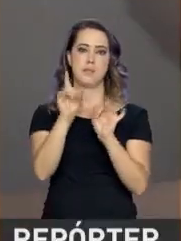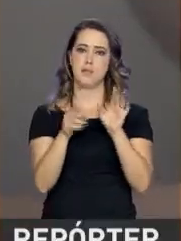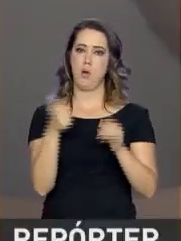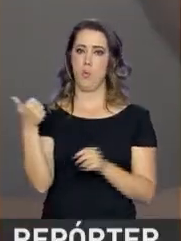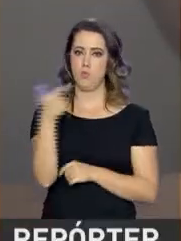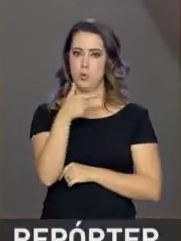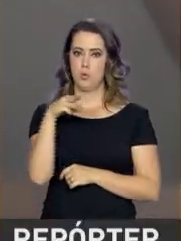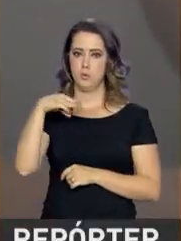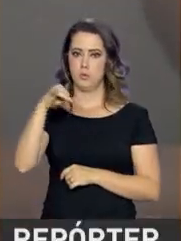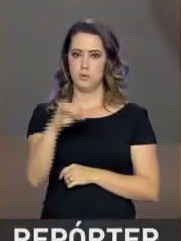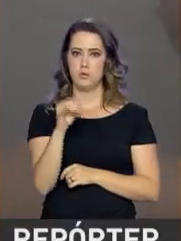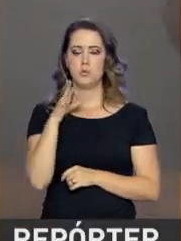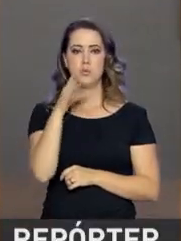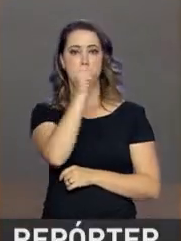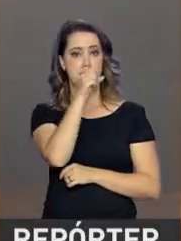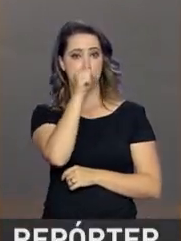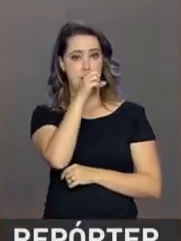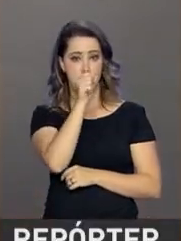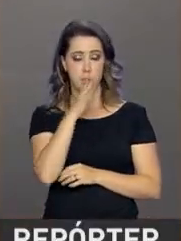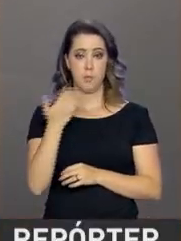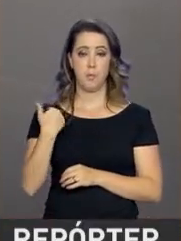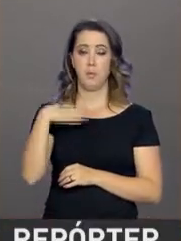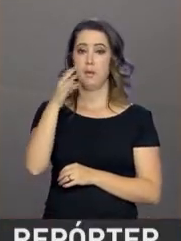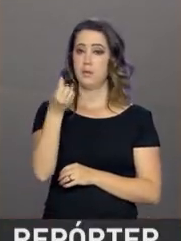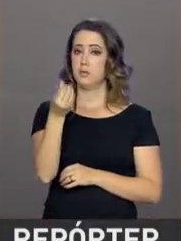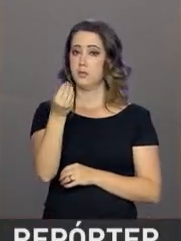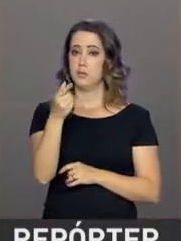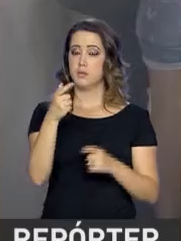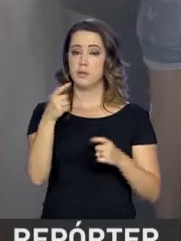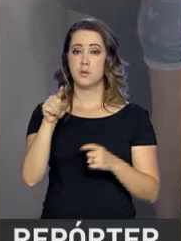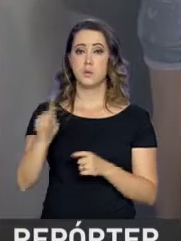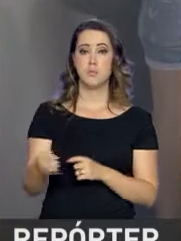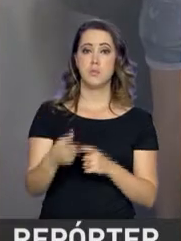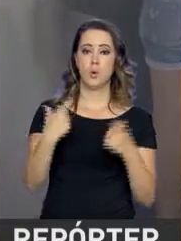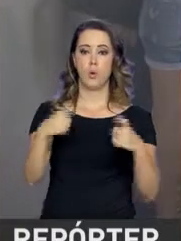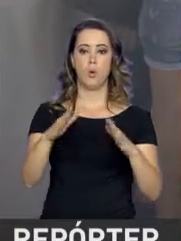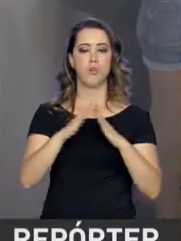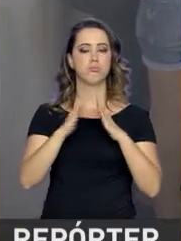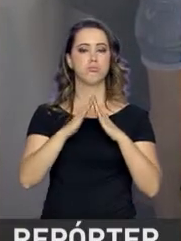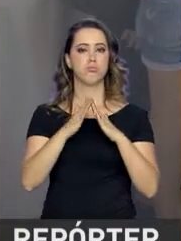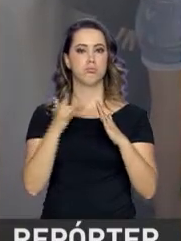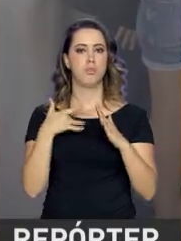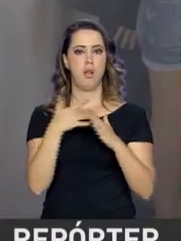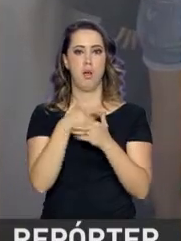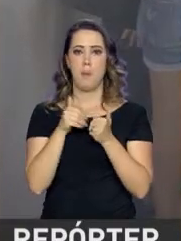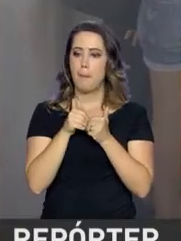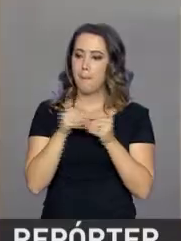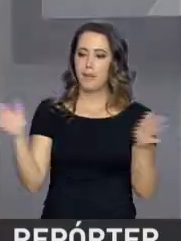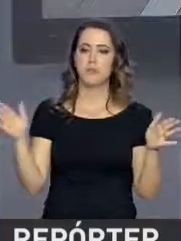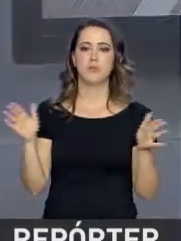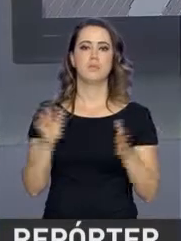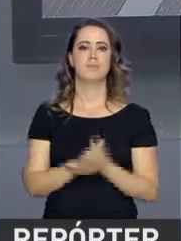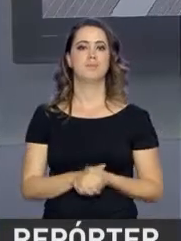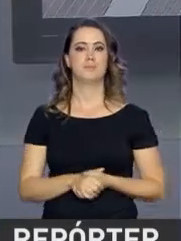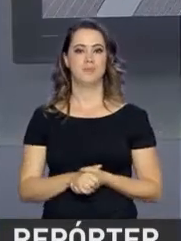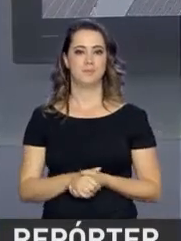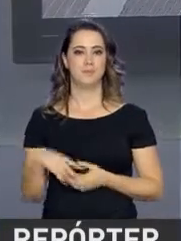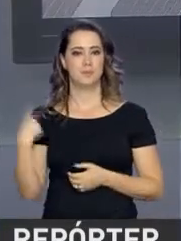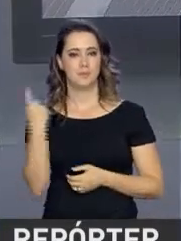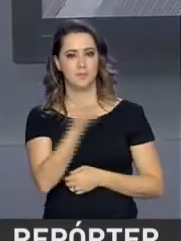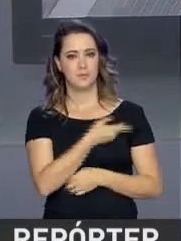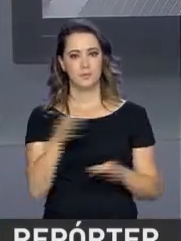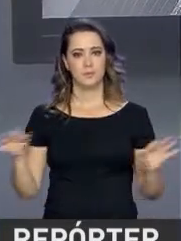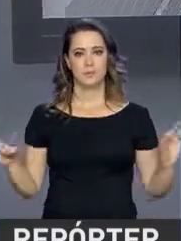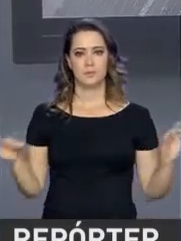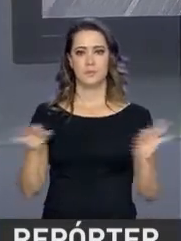sábado quando mais de 600 mil postos de vacinação estarão abertos em todo o país nós